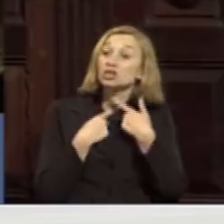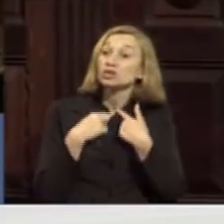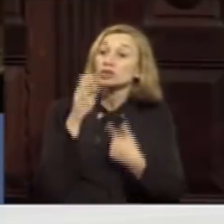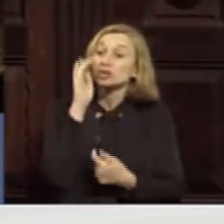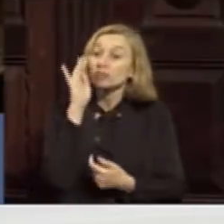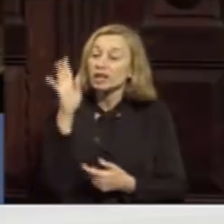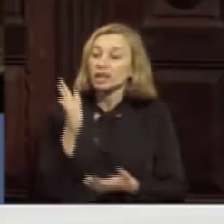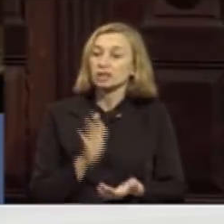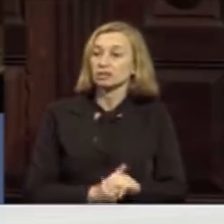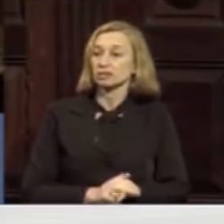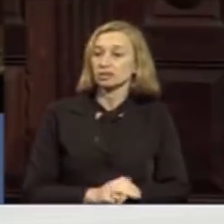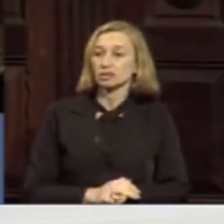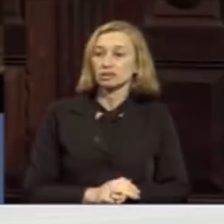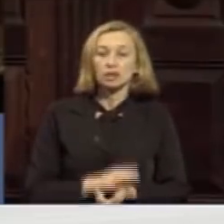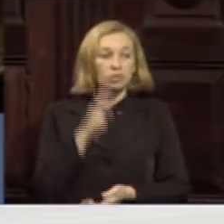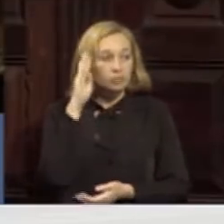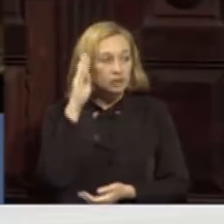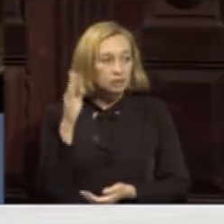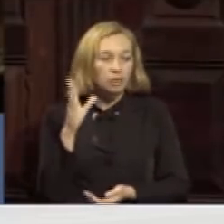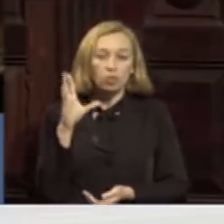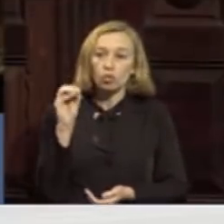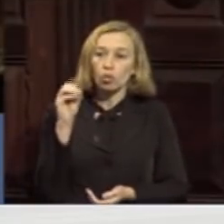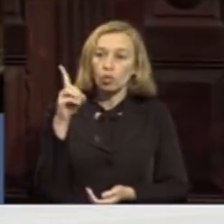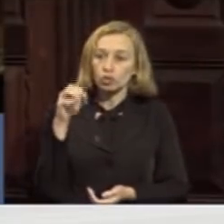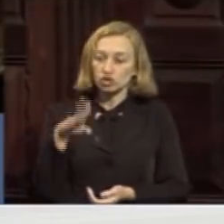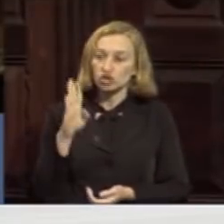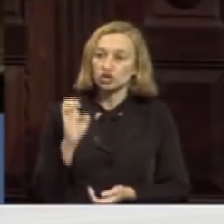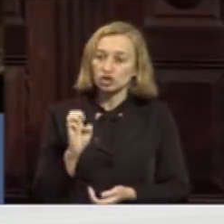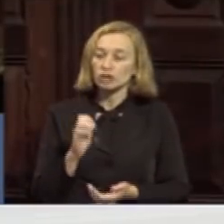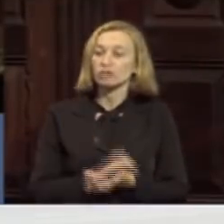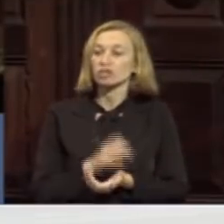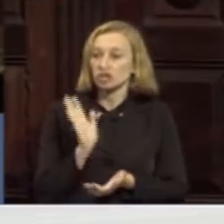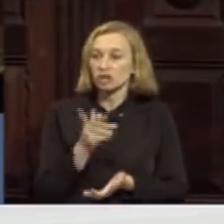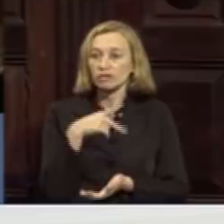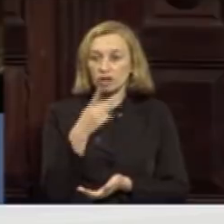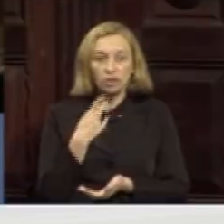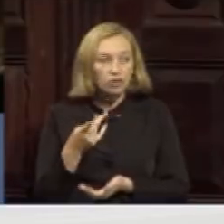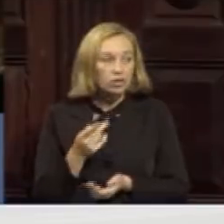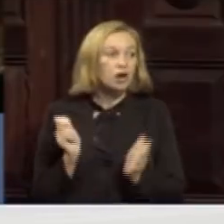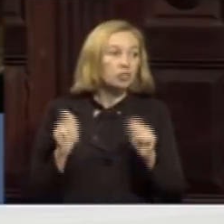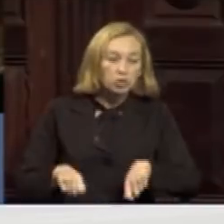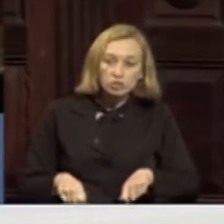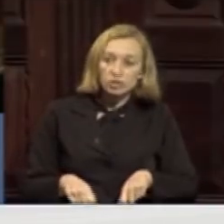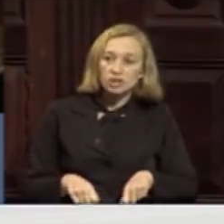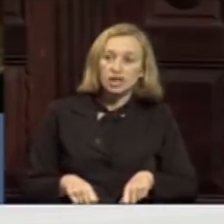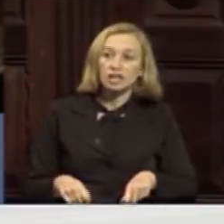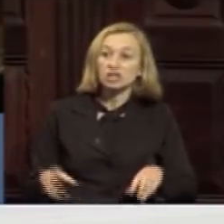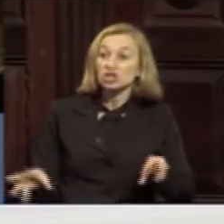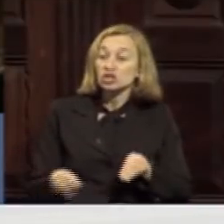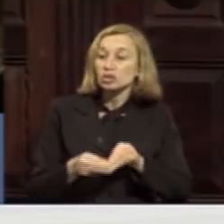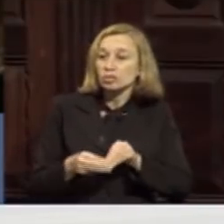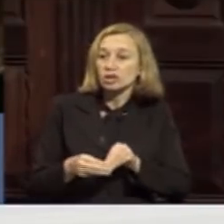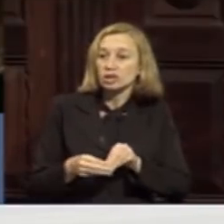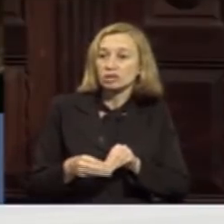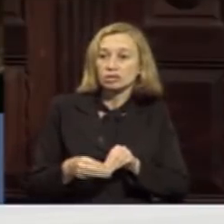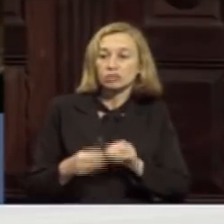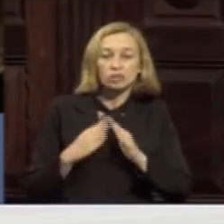deles, já abordava aqui o deputado Conte Bittencourt, a possibilidade de incorporação deste